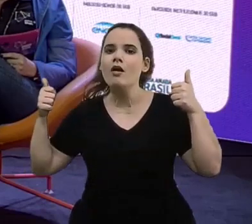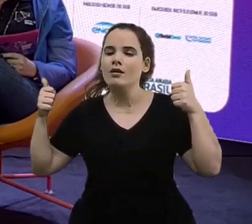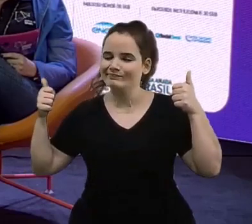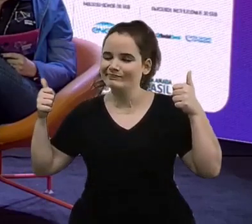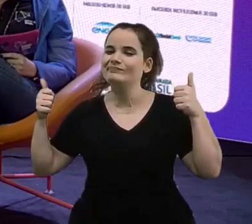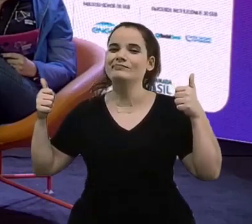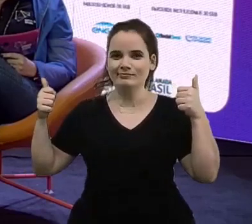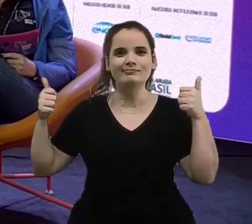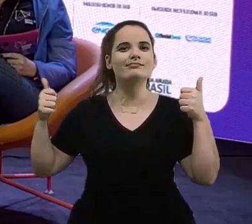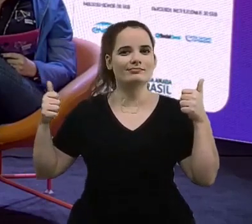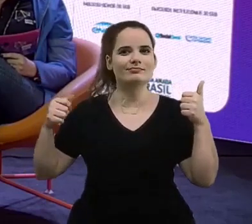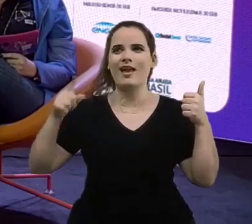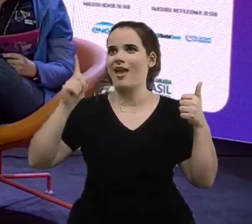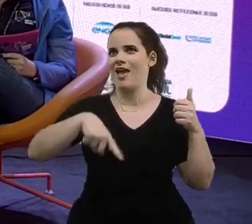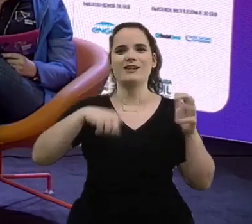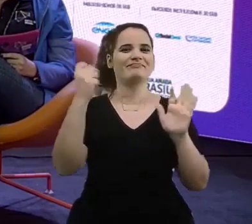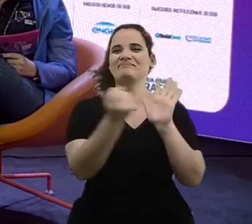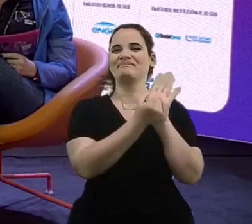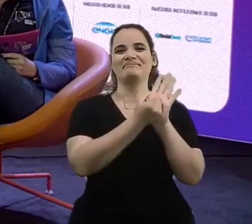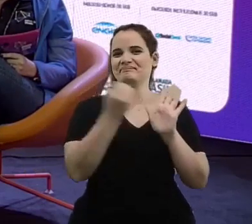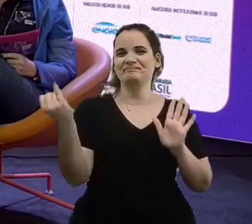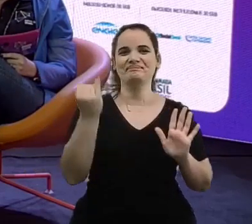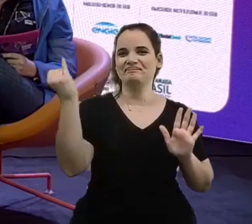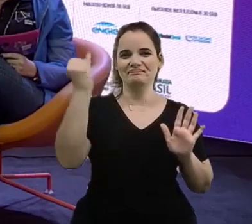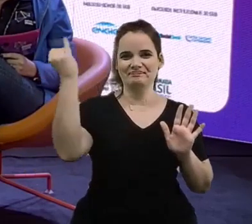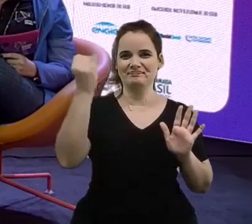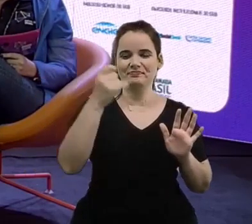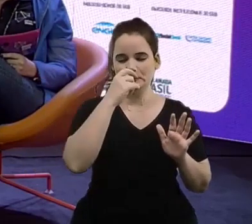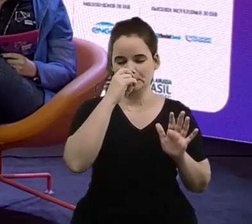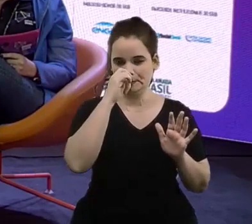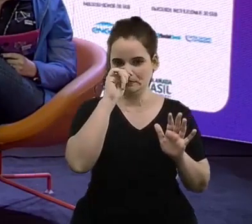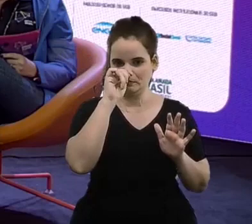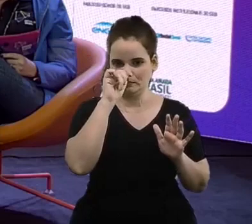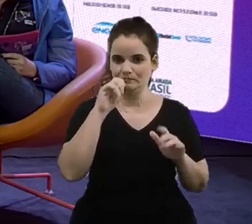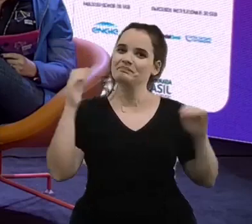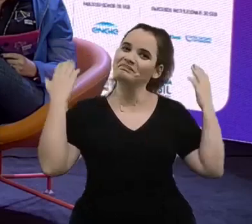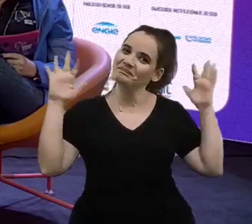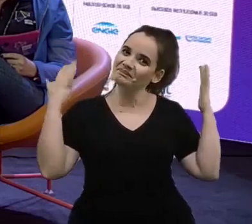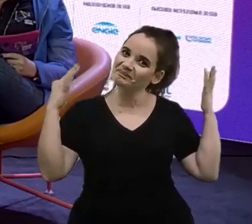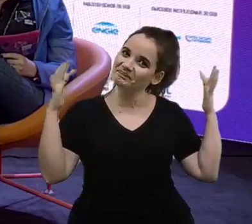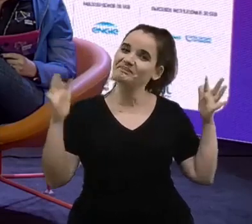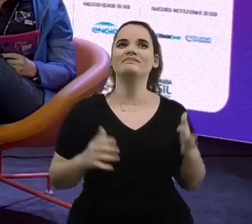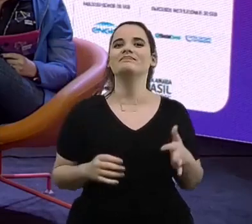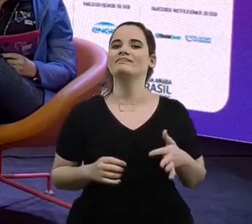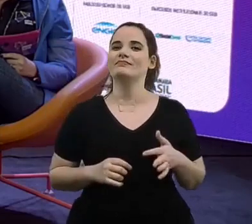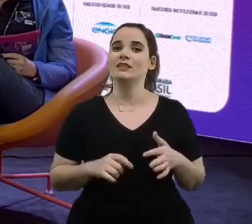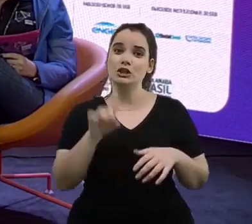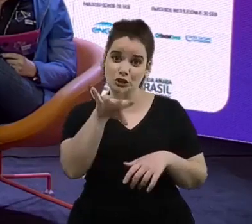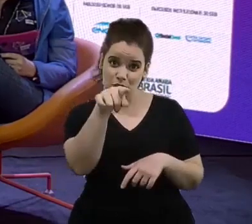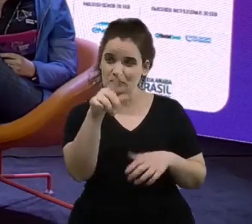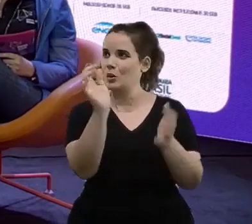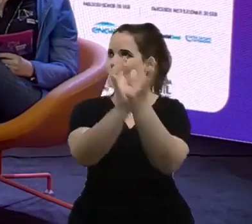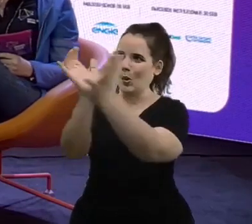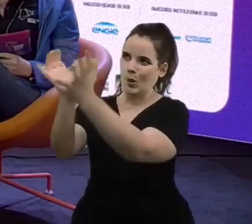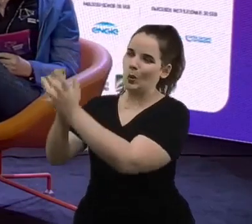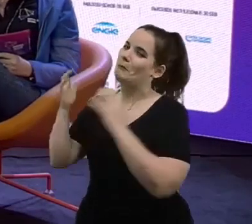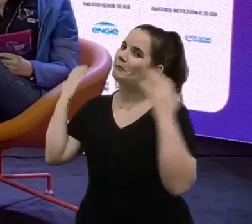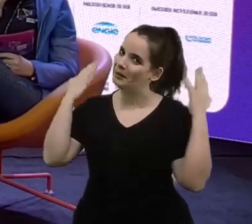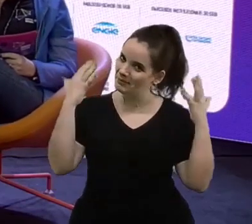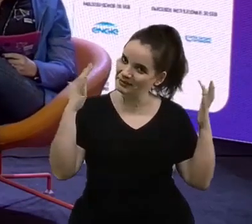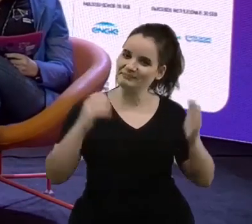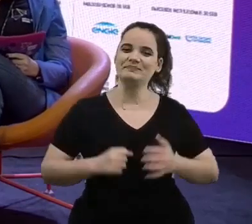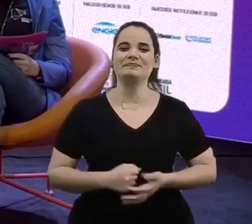outros agravos que a gente faz o acompanhamento e o monitoramento. A gente enxerga que dessa forma a gente consegue ampliar